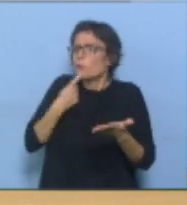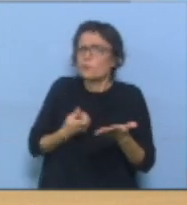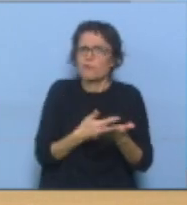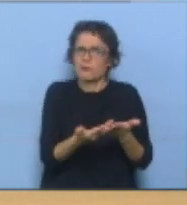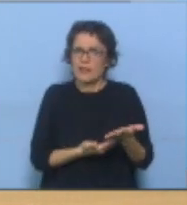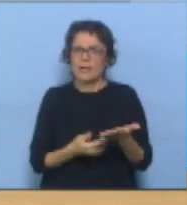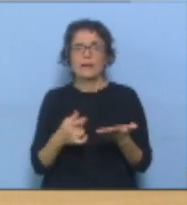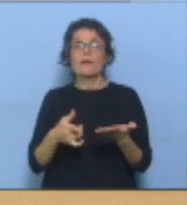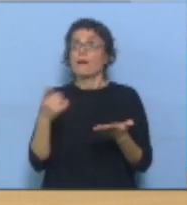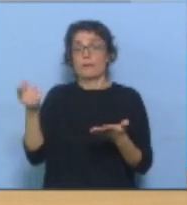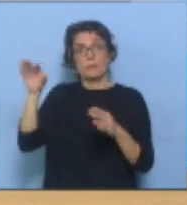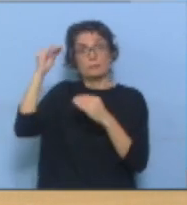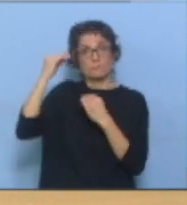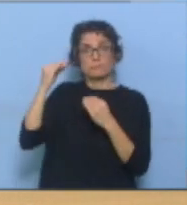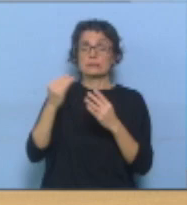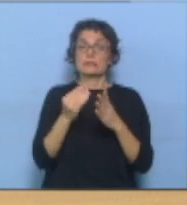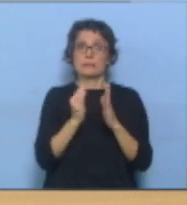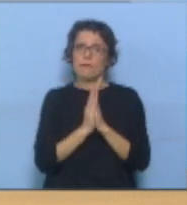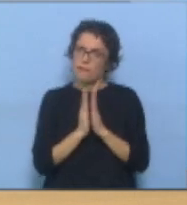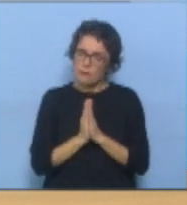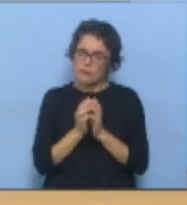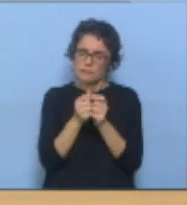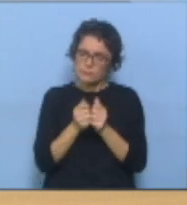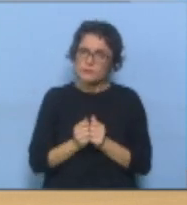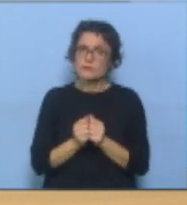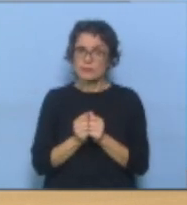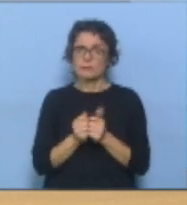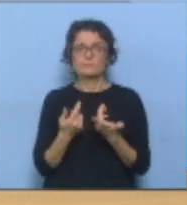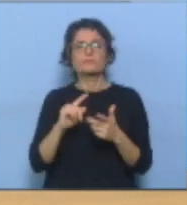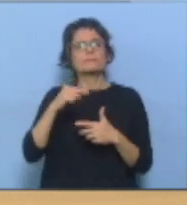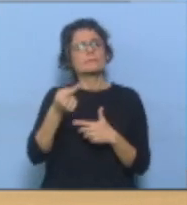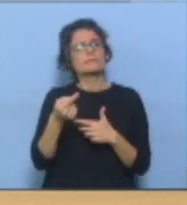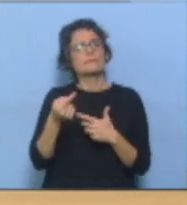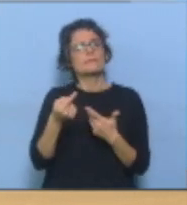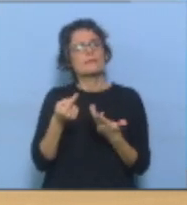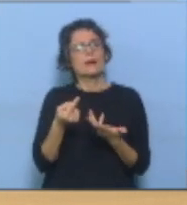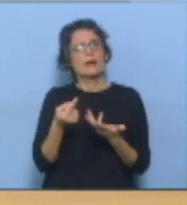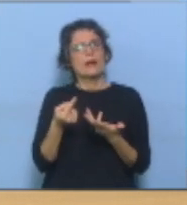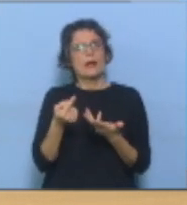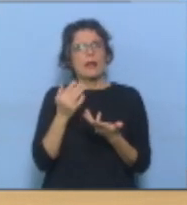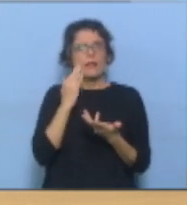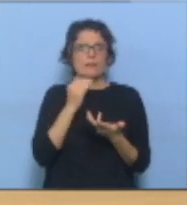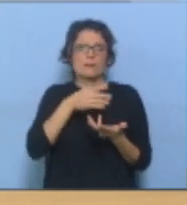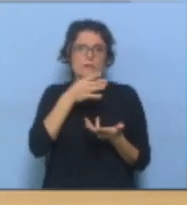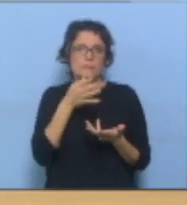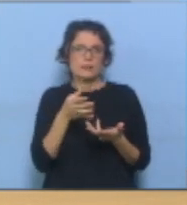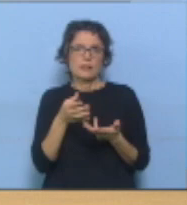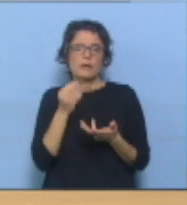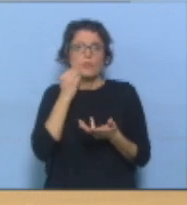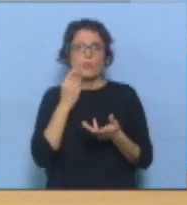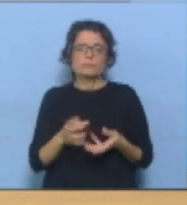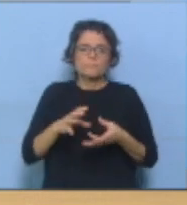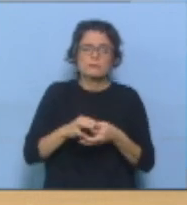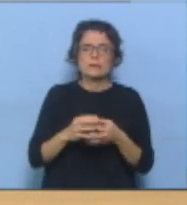e ensinava-me orações, pronto. Depois também ajudou a conciliar este meu mundo interior com o mundo exterior, que era um